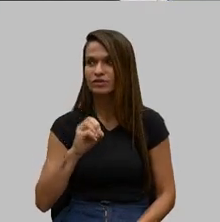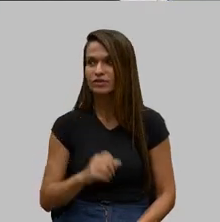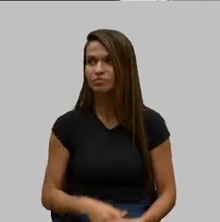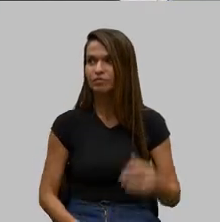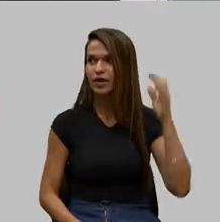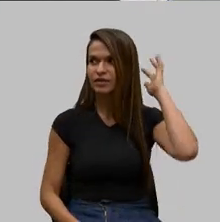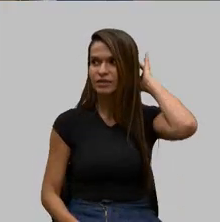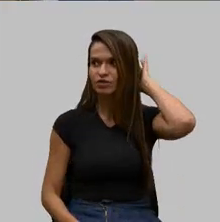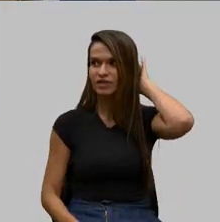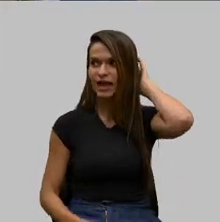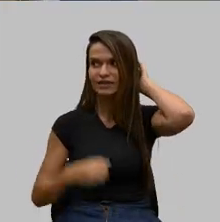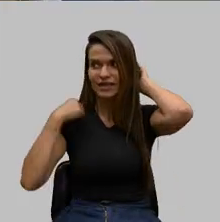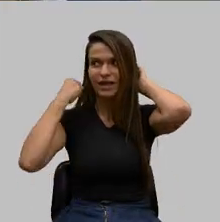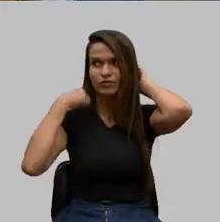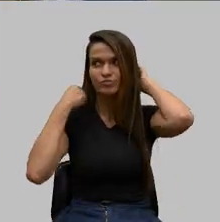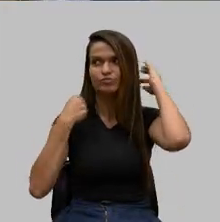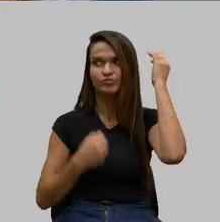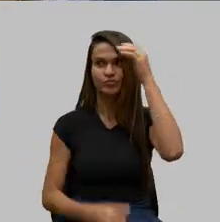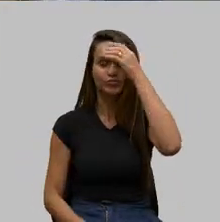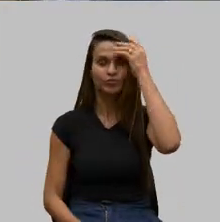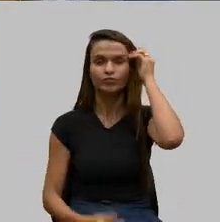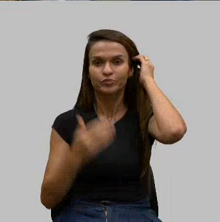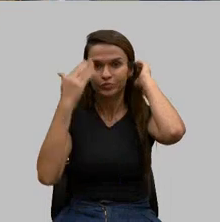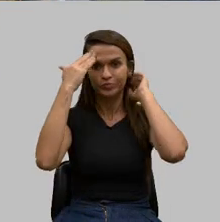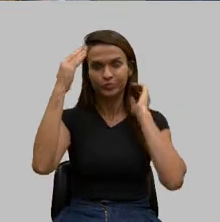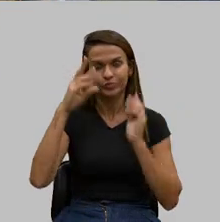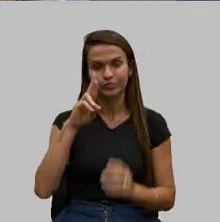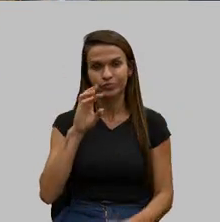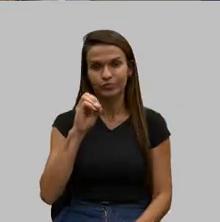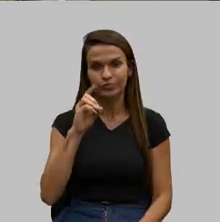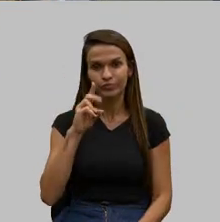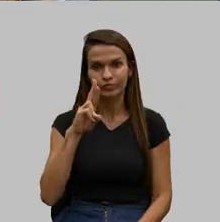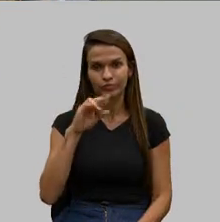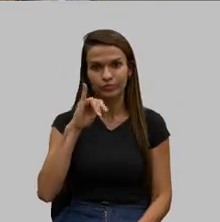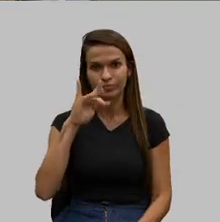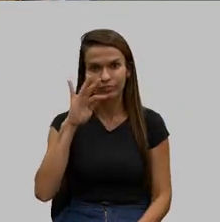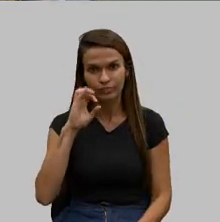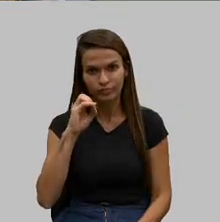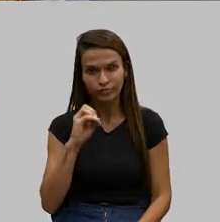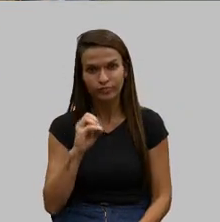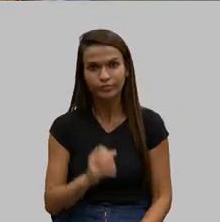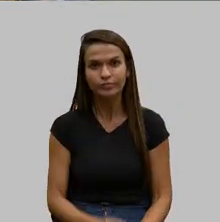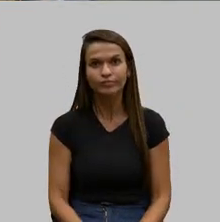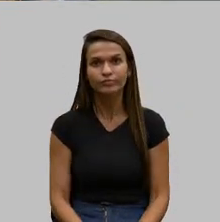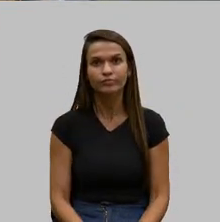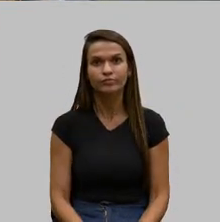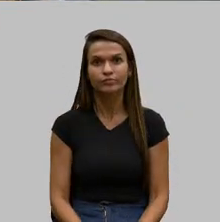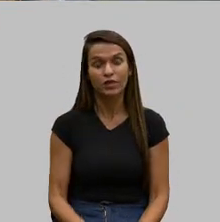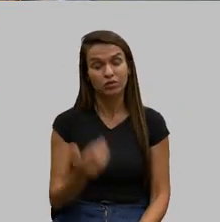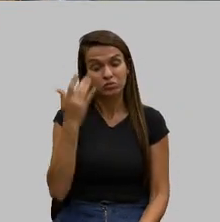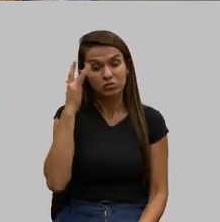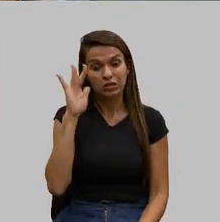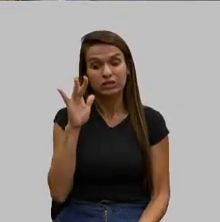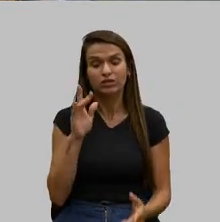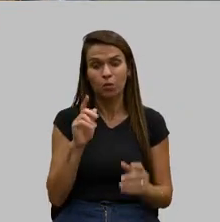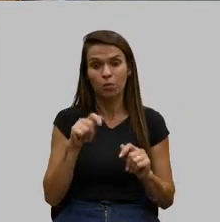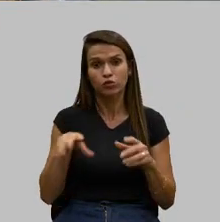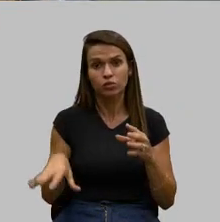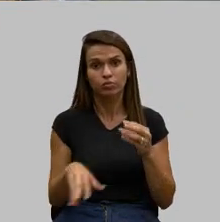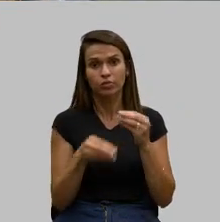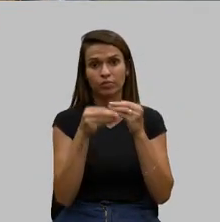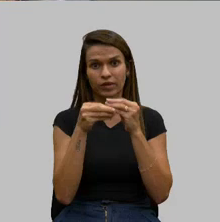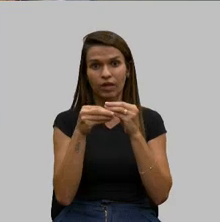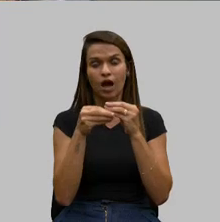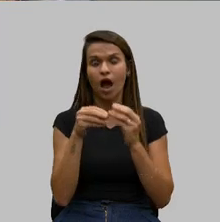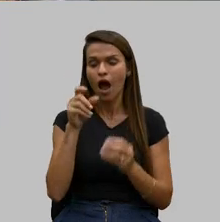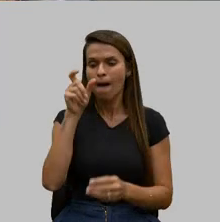Deputado Rodrigo Oi g se puder incluir não sei se ainda cabe eh a pessoa em